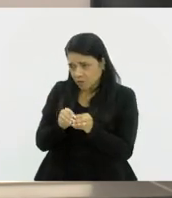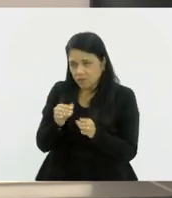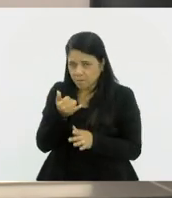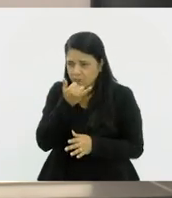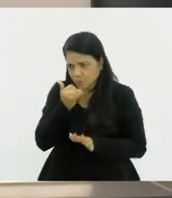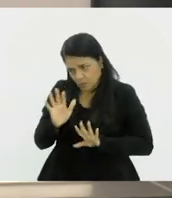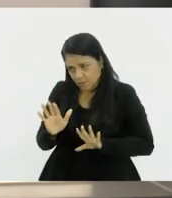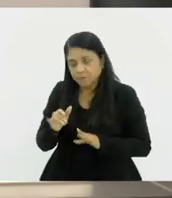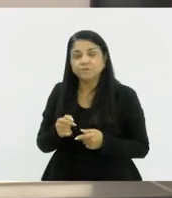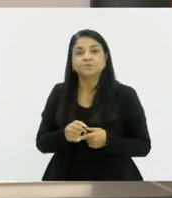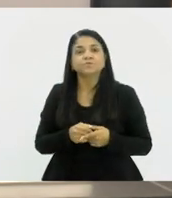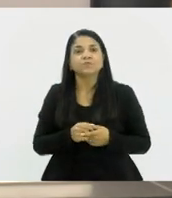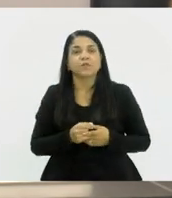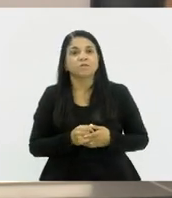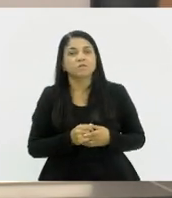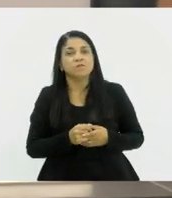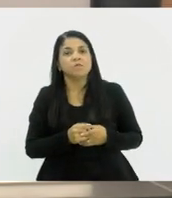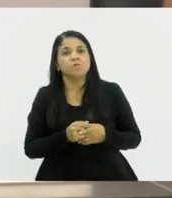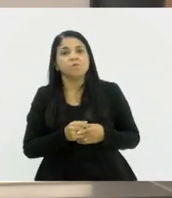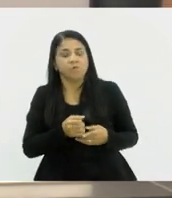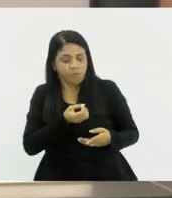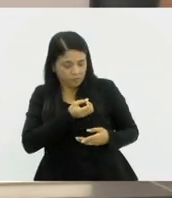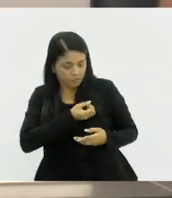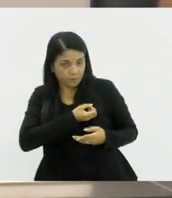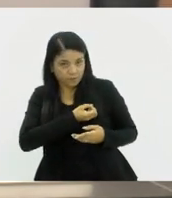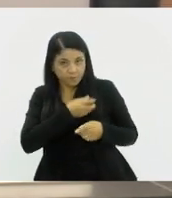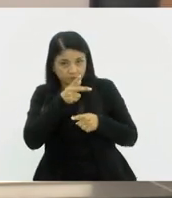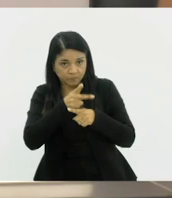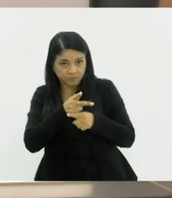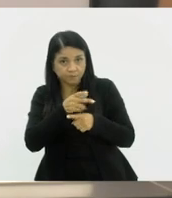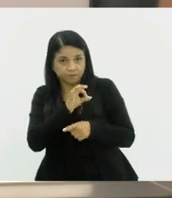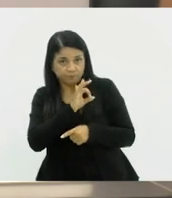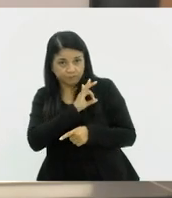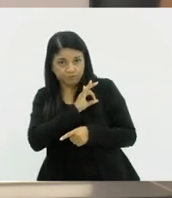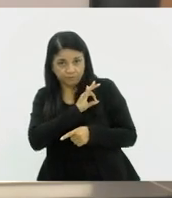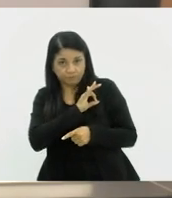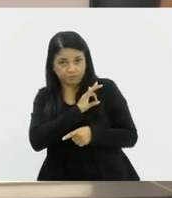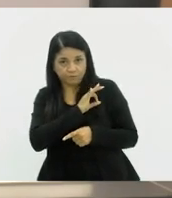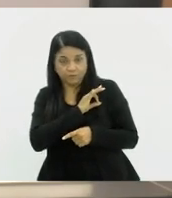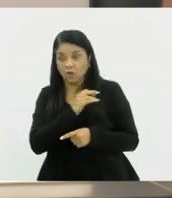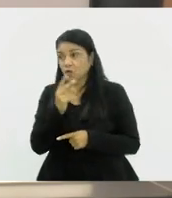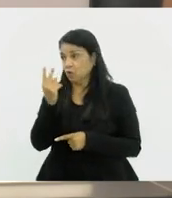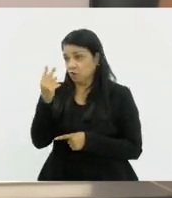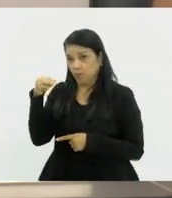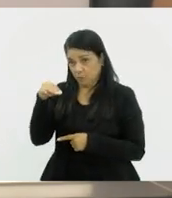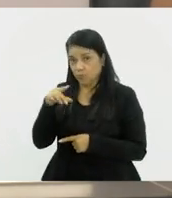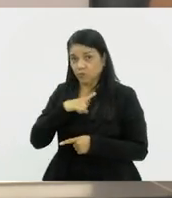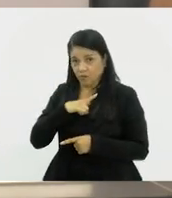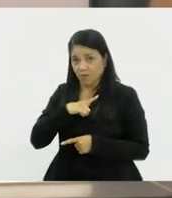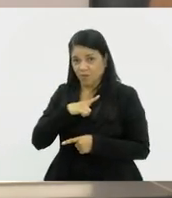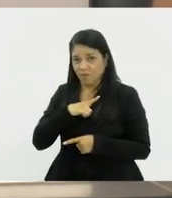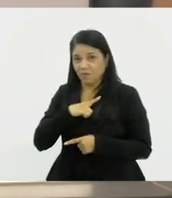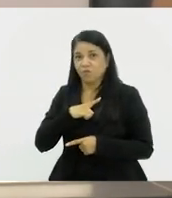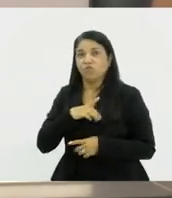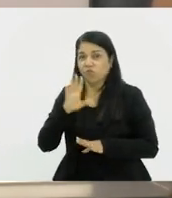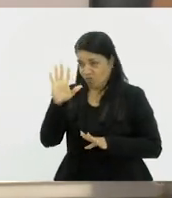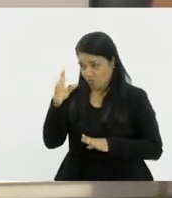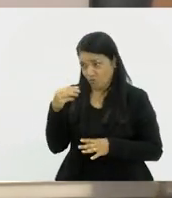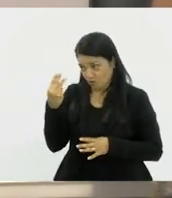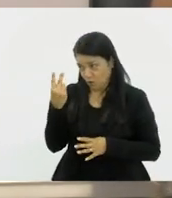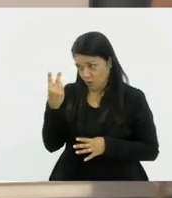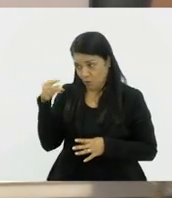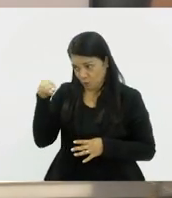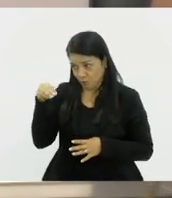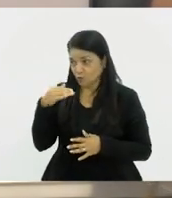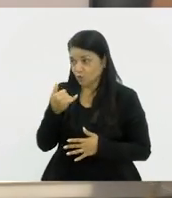talvez eh talvez com a das câmeras corporais é ela disse que você ainda tem do minutos eu vou vou chegar lá mas eu já